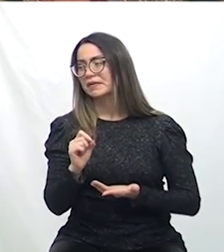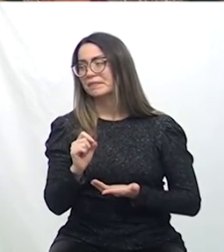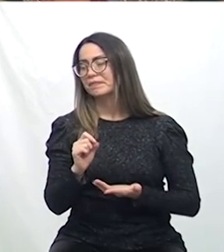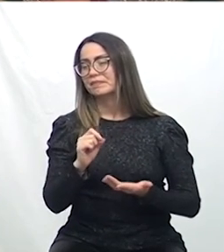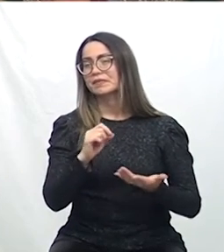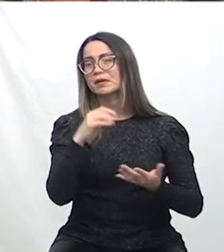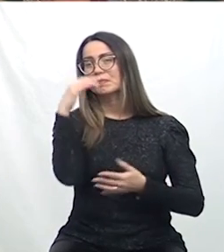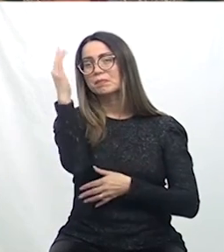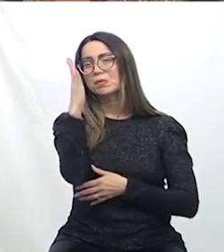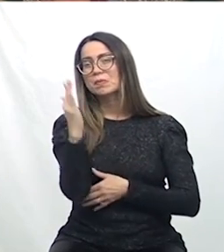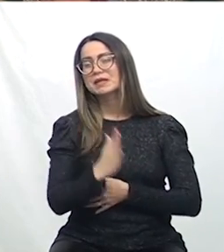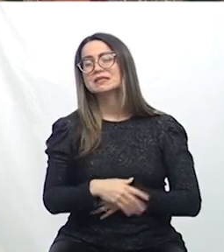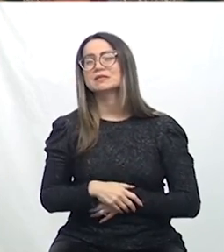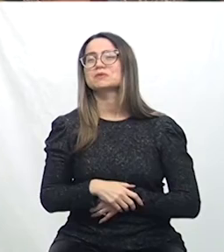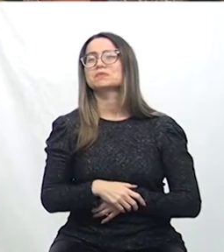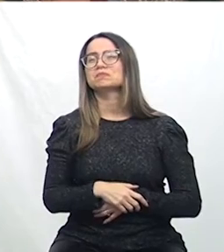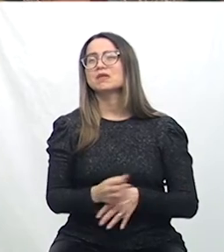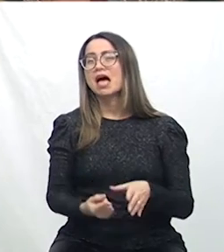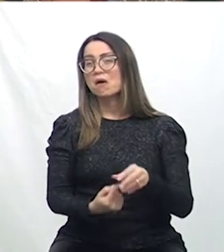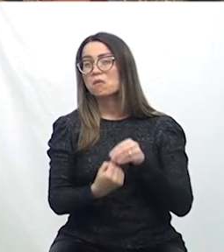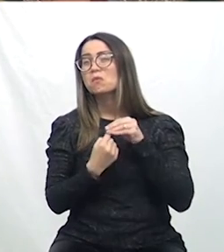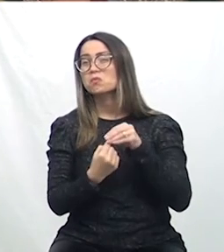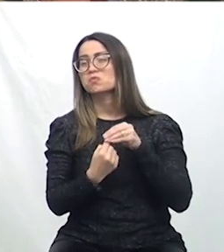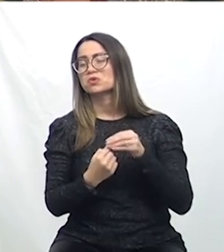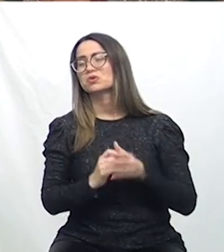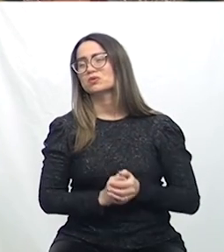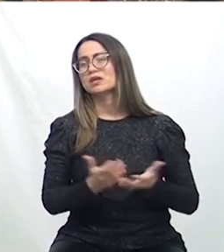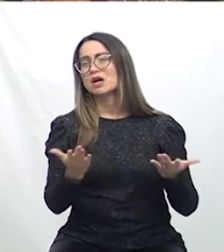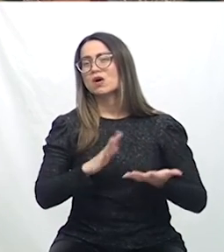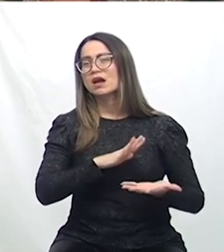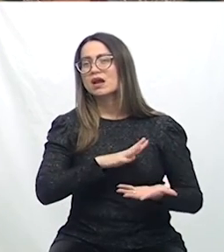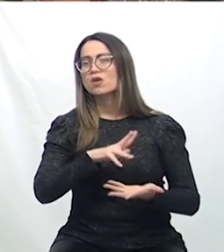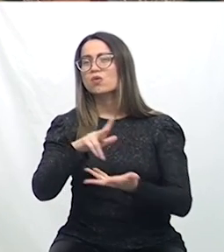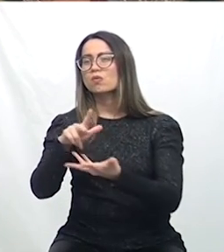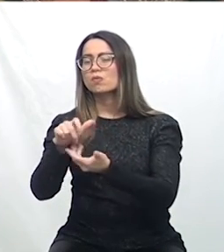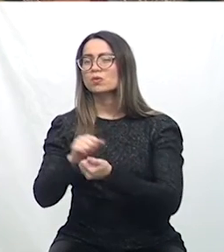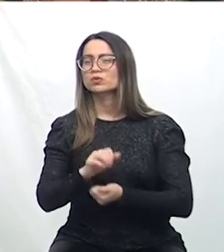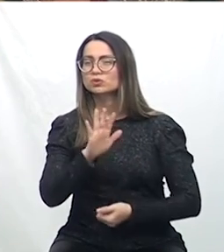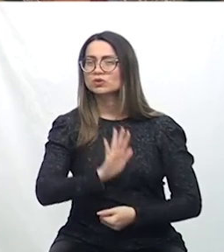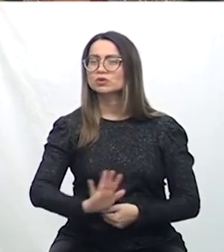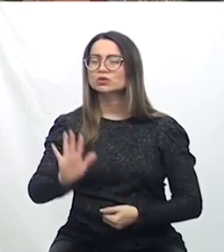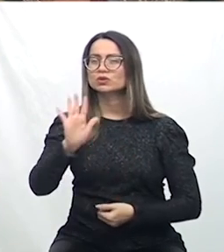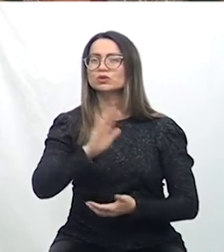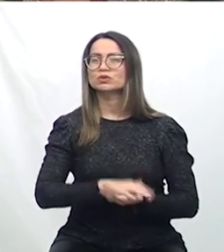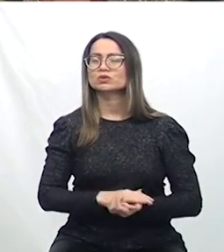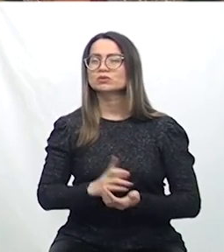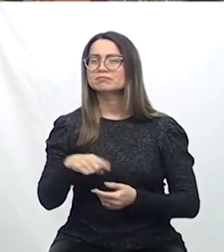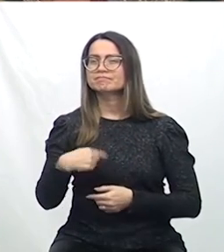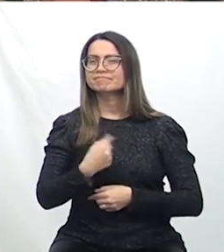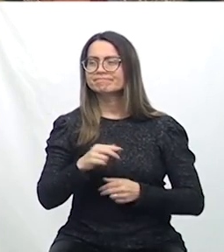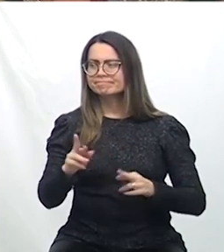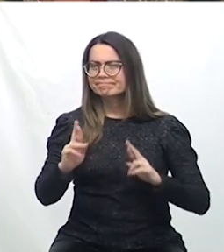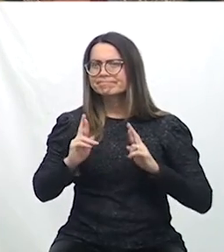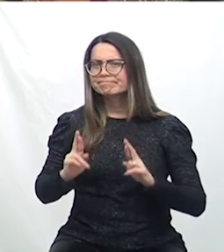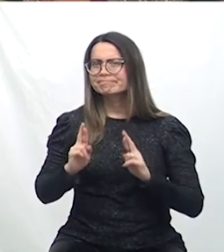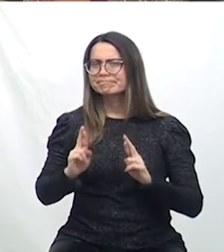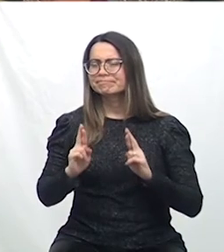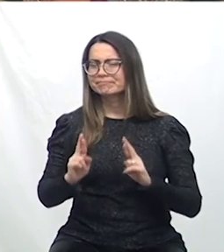para o Brasil, um título inédito internacional. Então, a gente fica na torcida para que tu continues